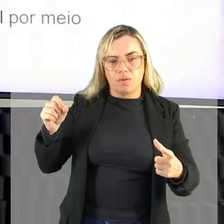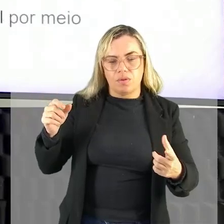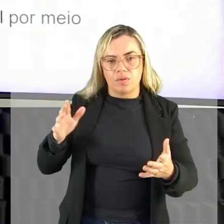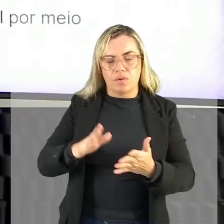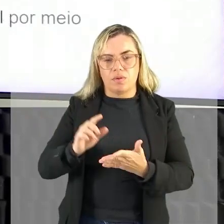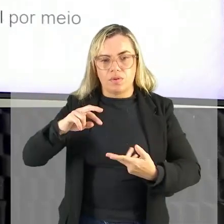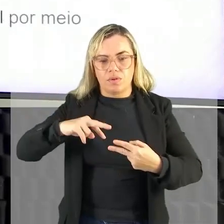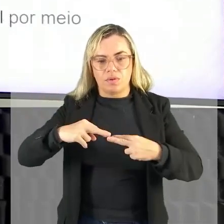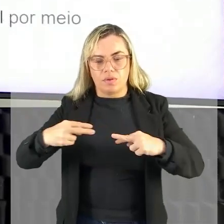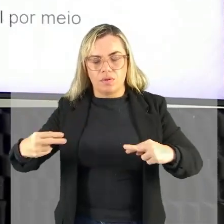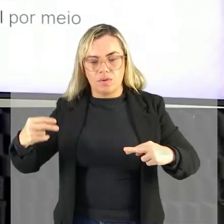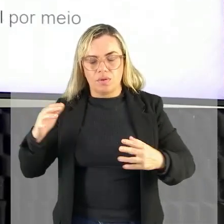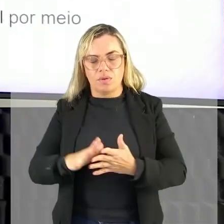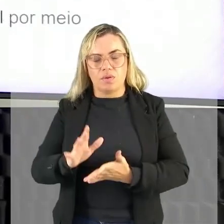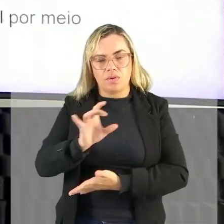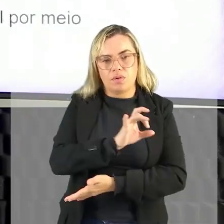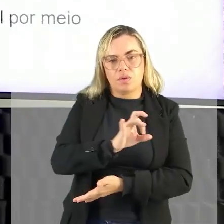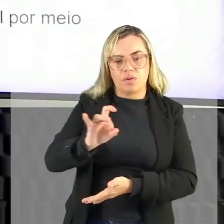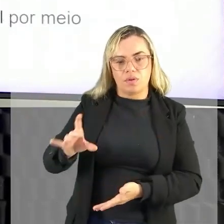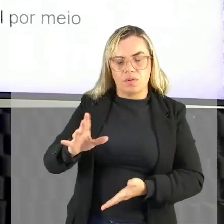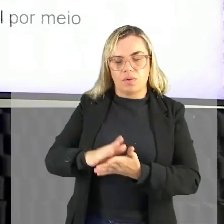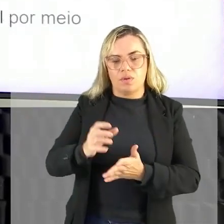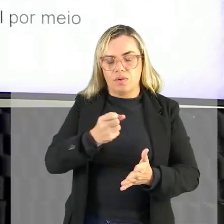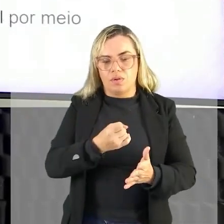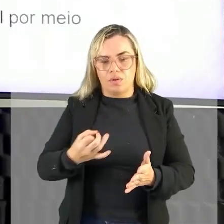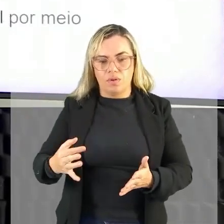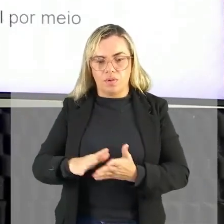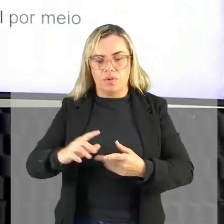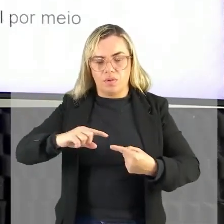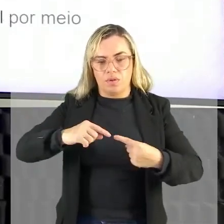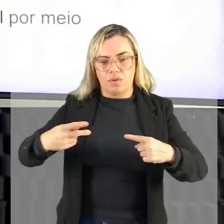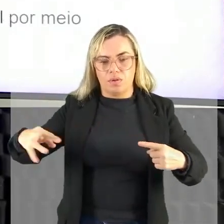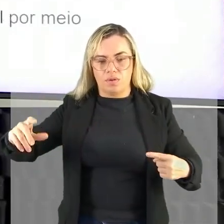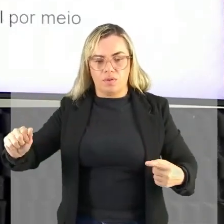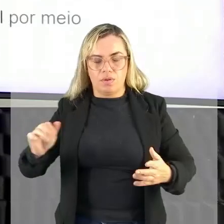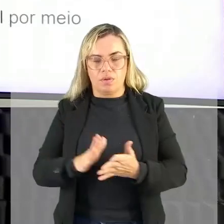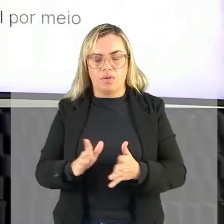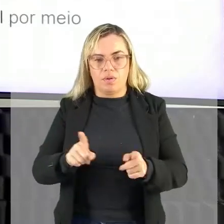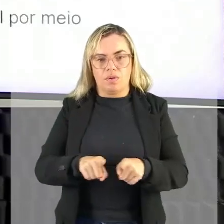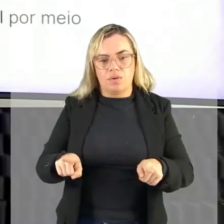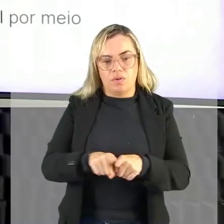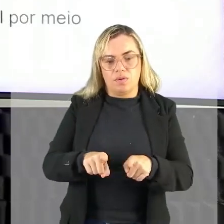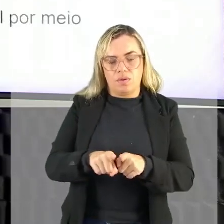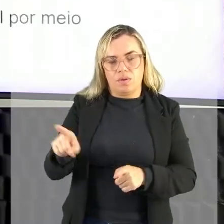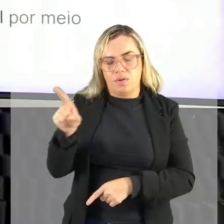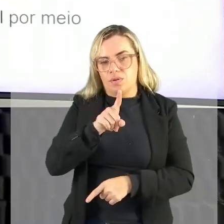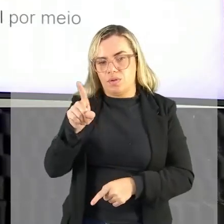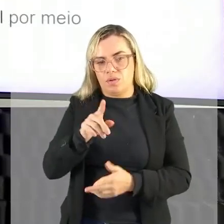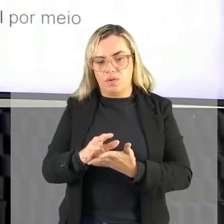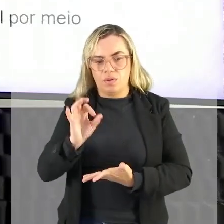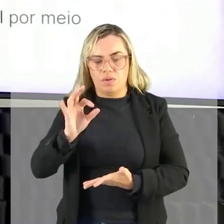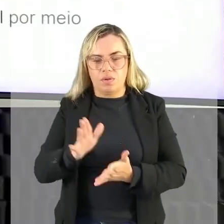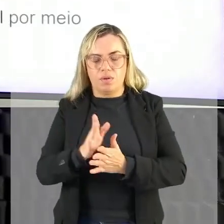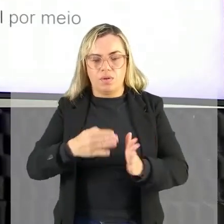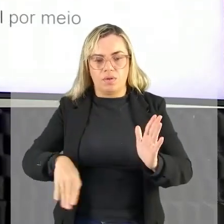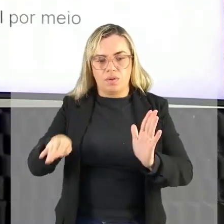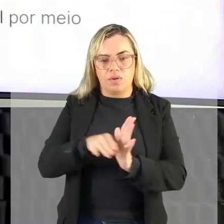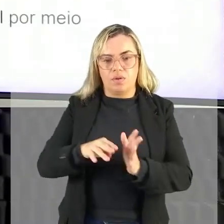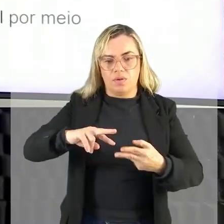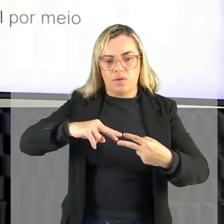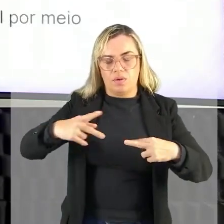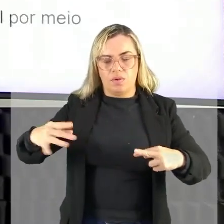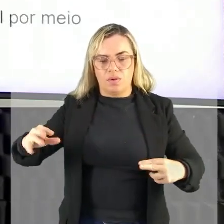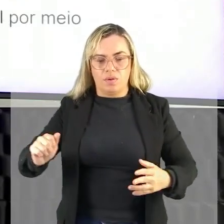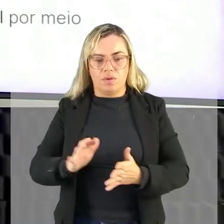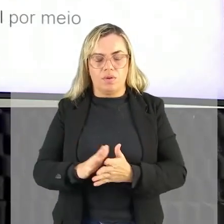de material genético, eu estou só aumentando a quantidade de RNA. Então, também não é o caso. Como é que eu faço para chegar no DNA?